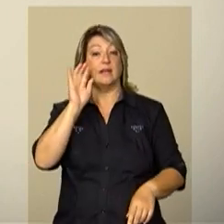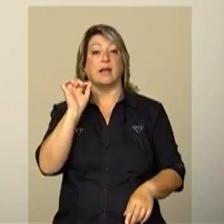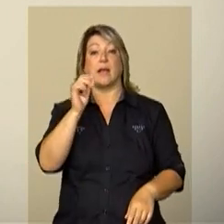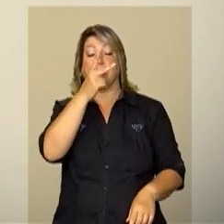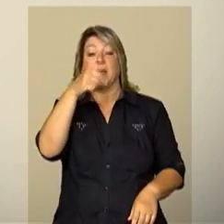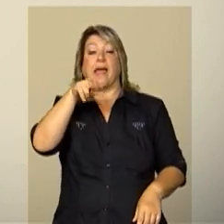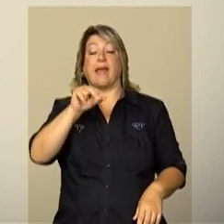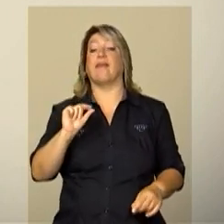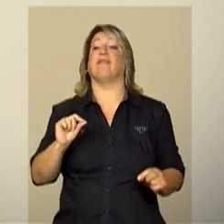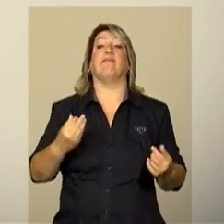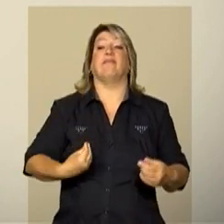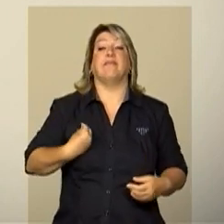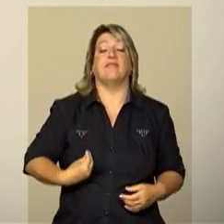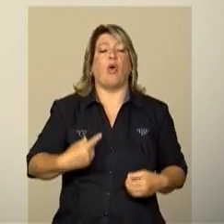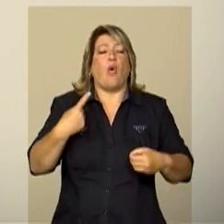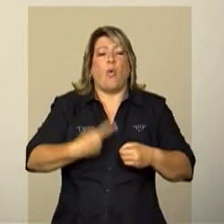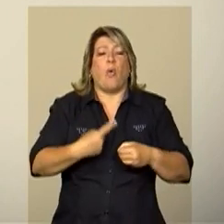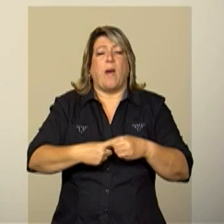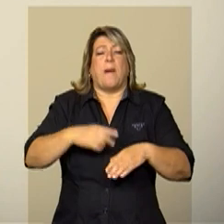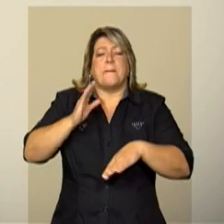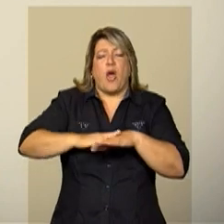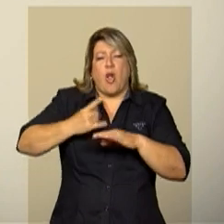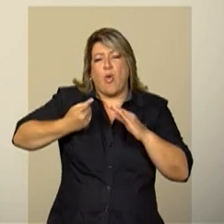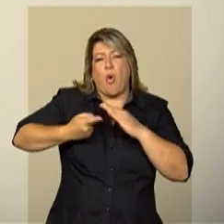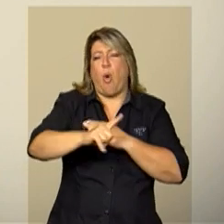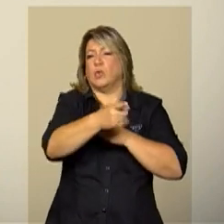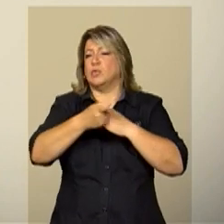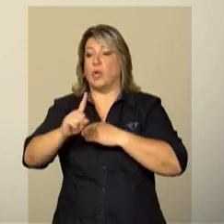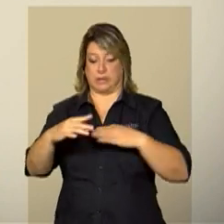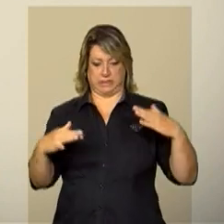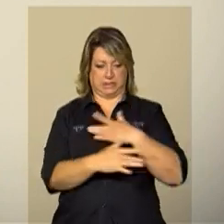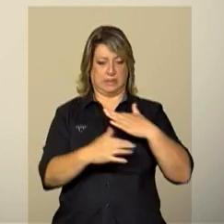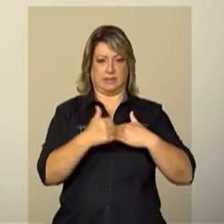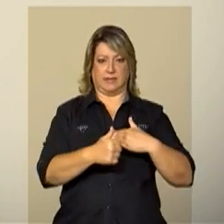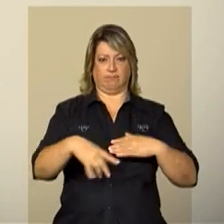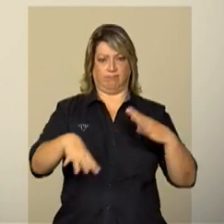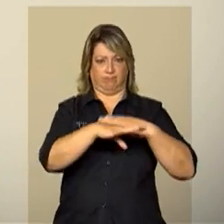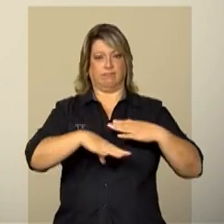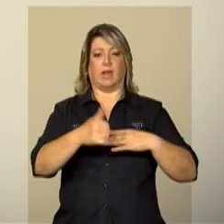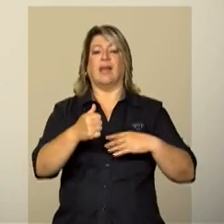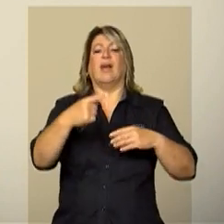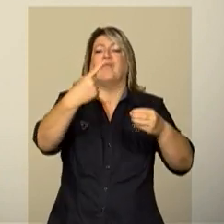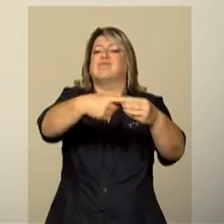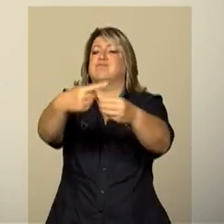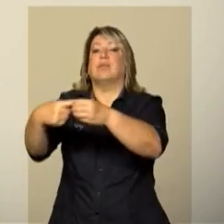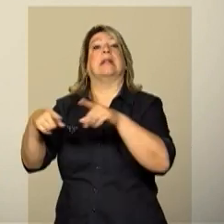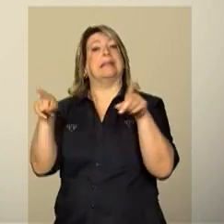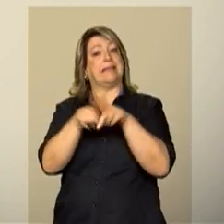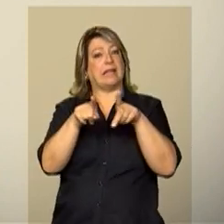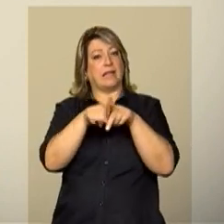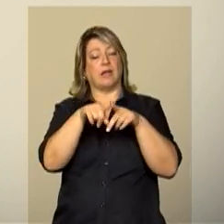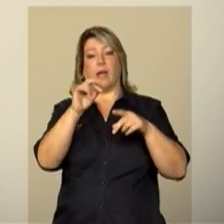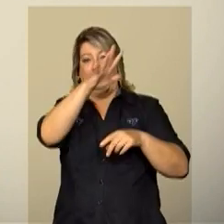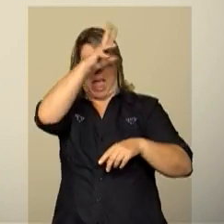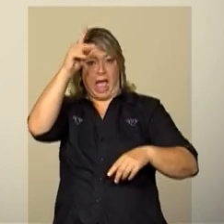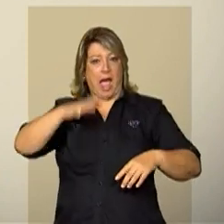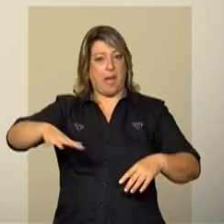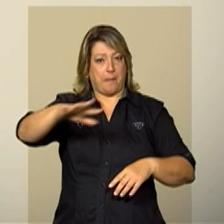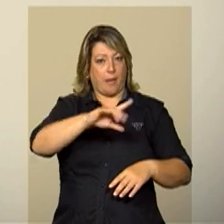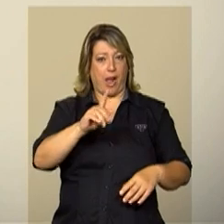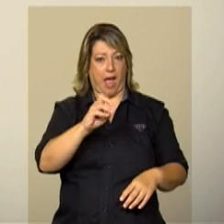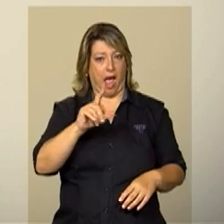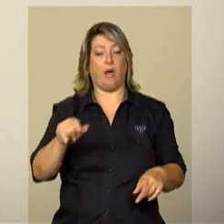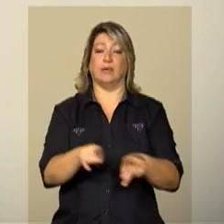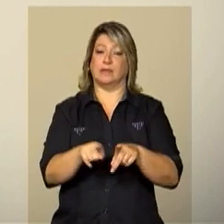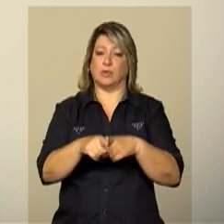quem vive em locais mais distantes dos grandes centos como todas as comunidades da Amazônia Legal é